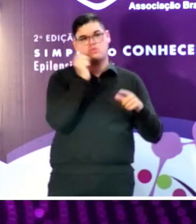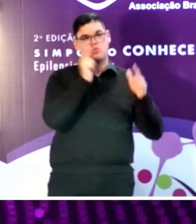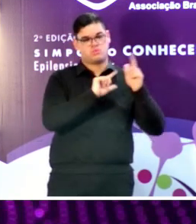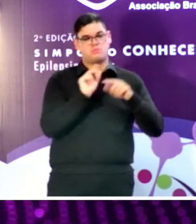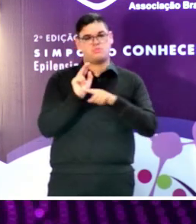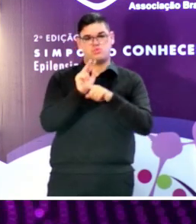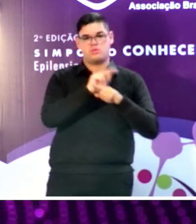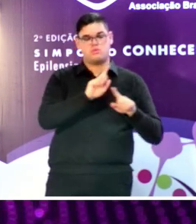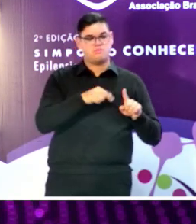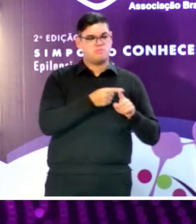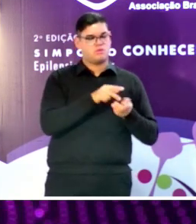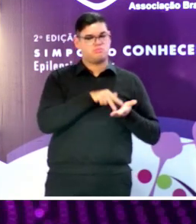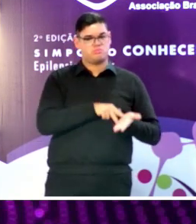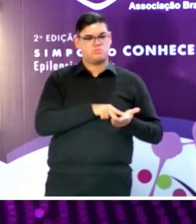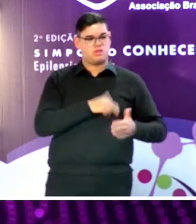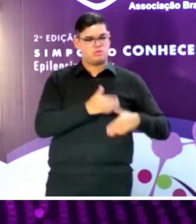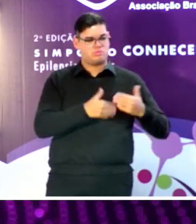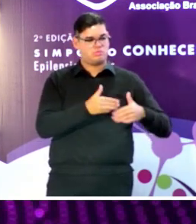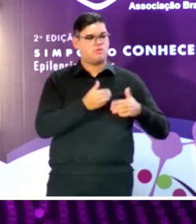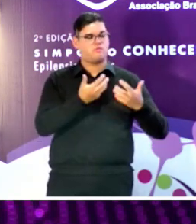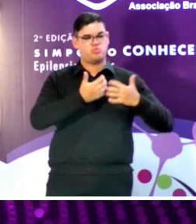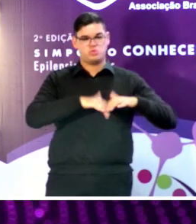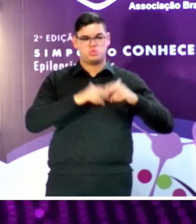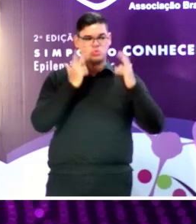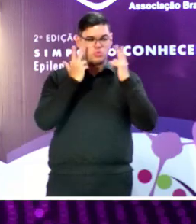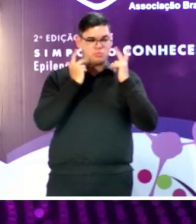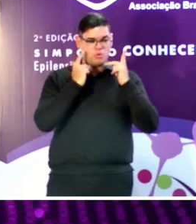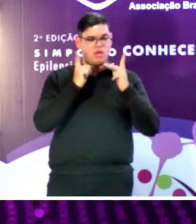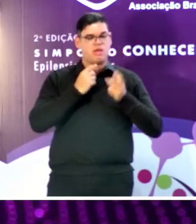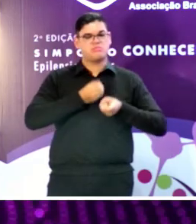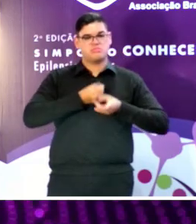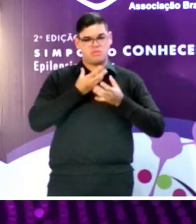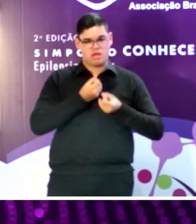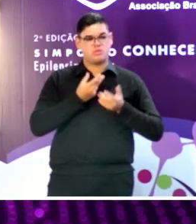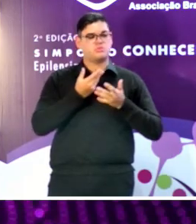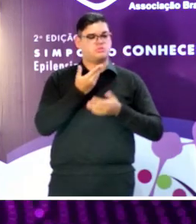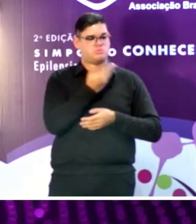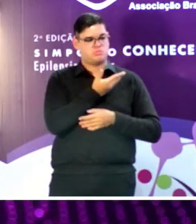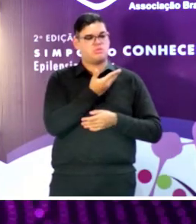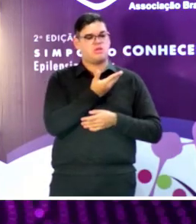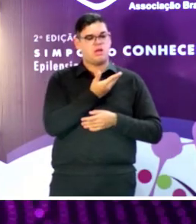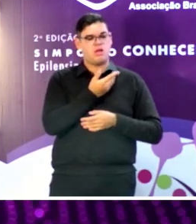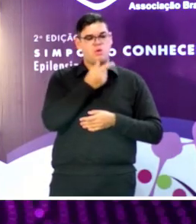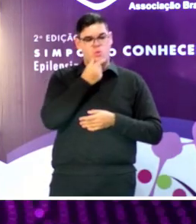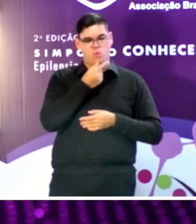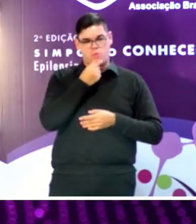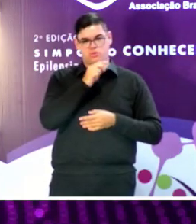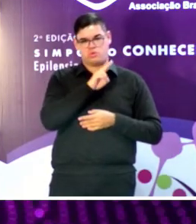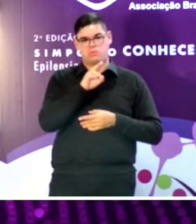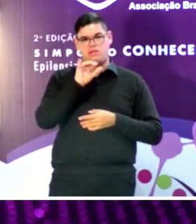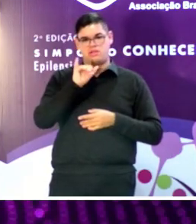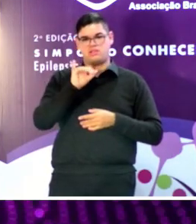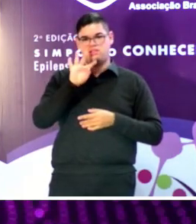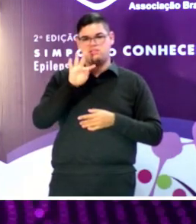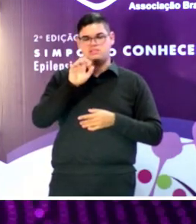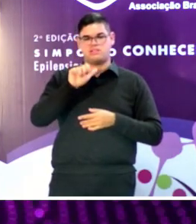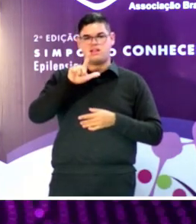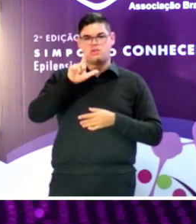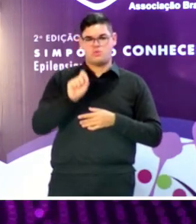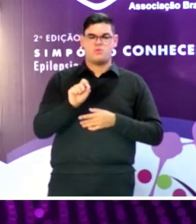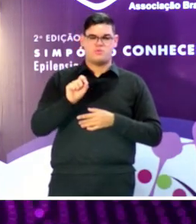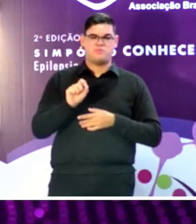e manter a atividade dessa enzima funcionando. Esses são dados do nosso aluno de doutorado, Ítalo, que, inclusive, está agora